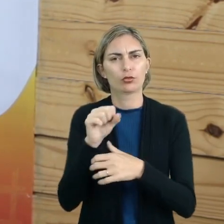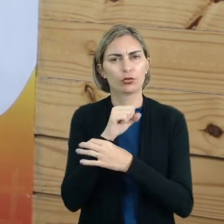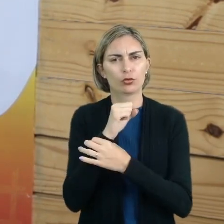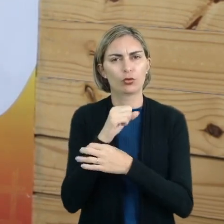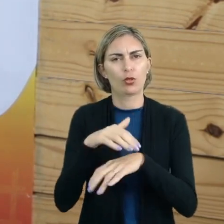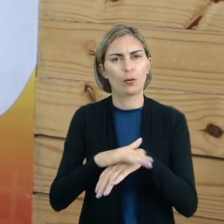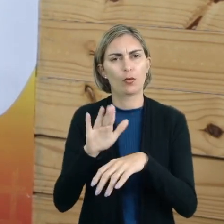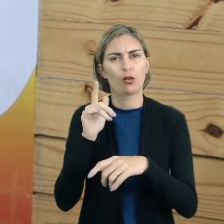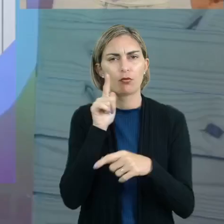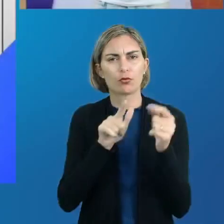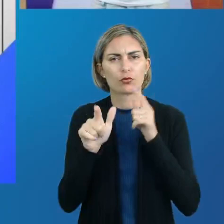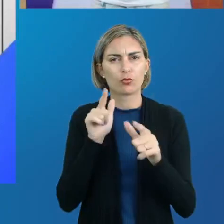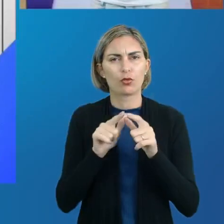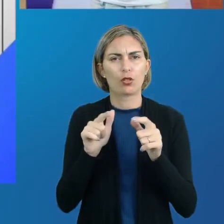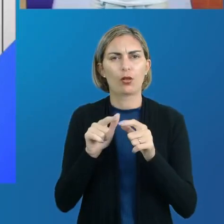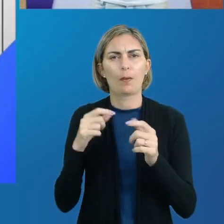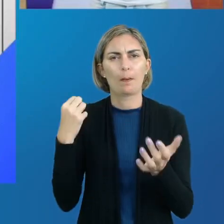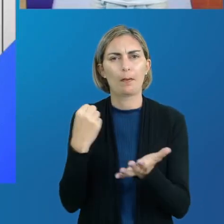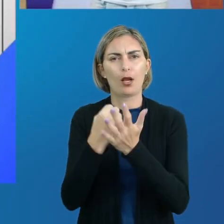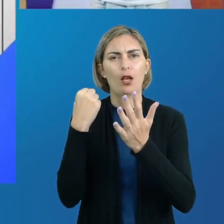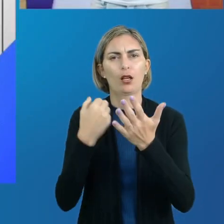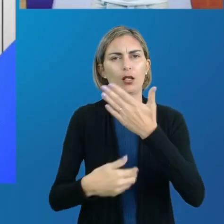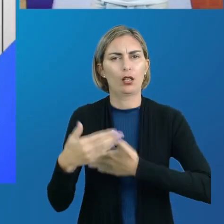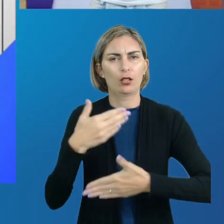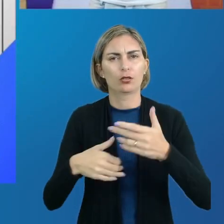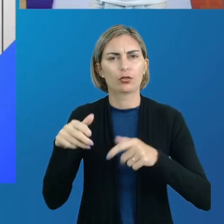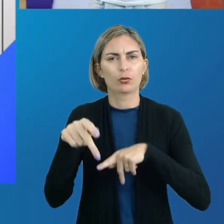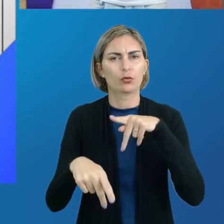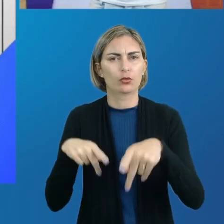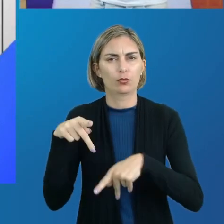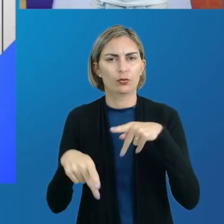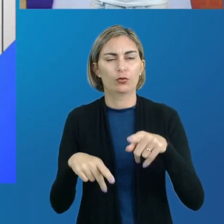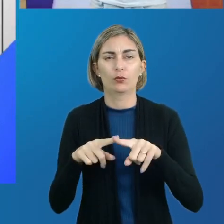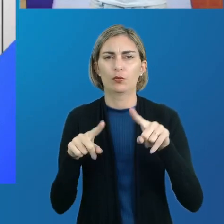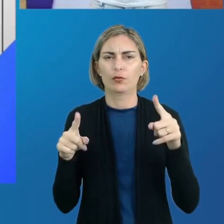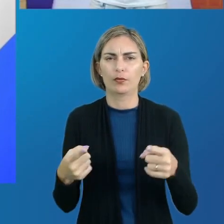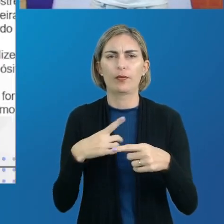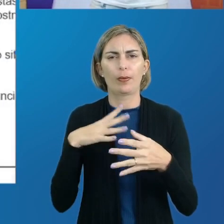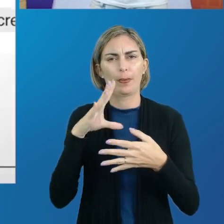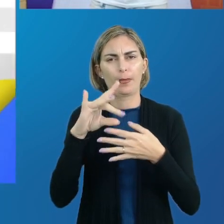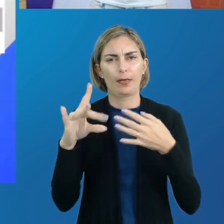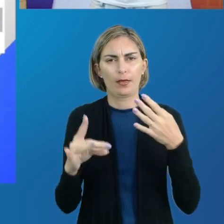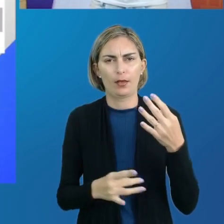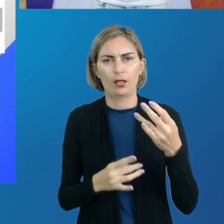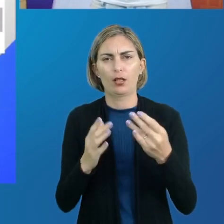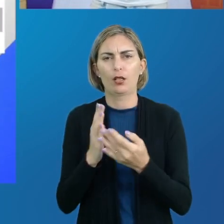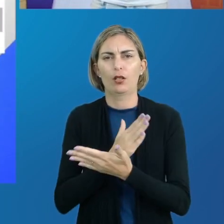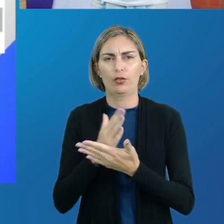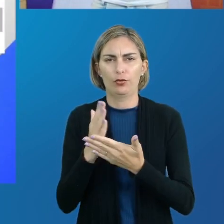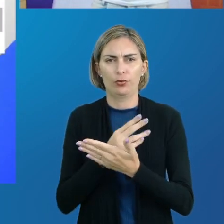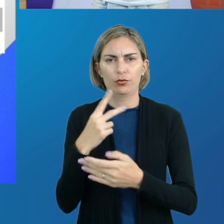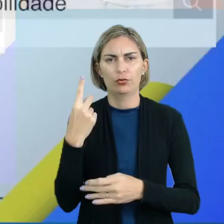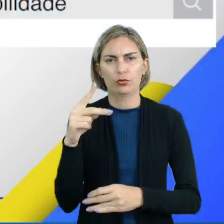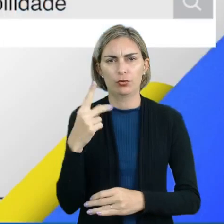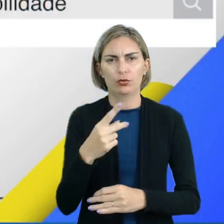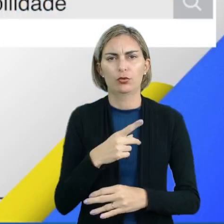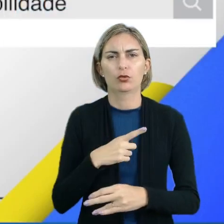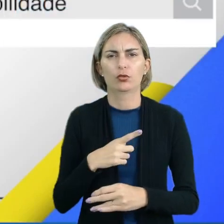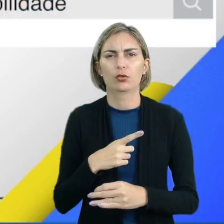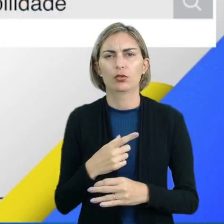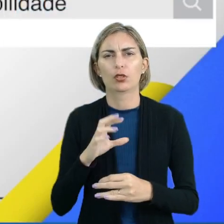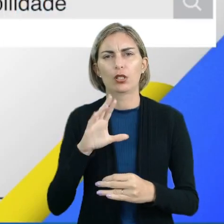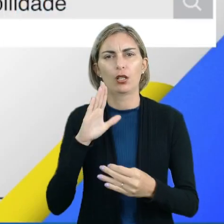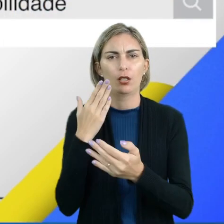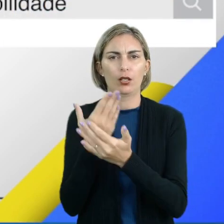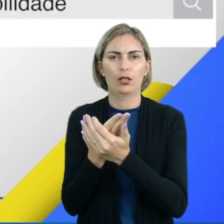maior alcance, construção de marca e relacionamento com o público. Falarei detalhadamente sobre alguns deles.